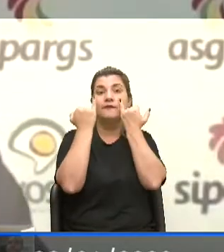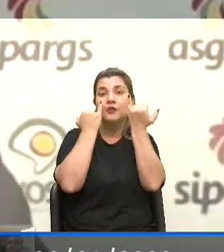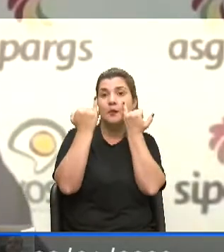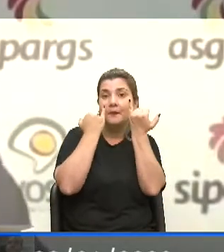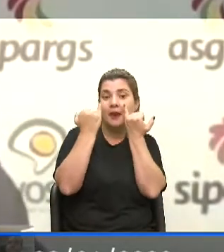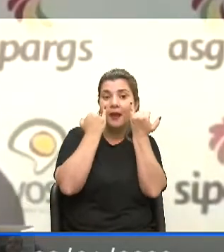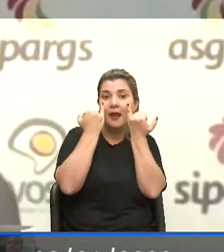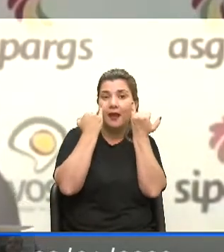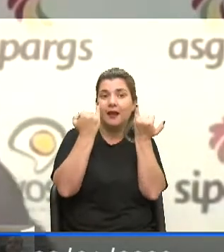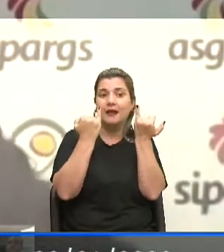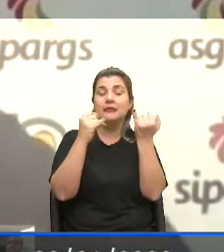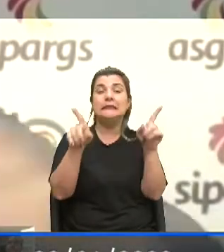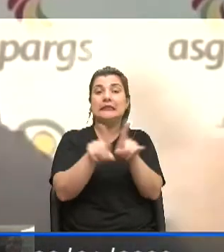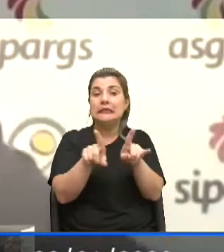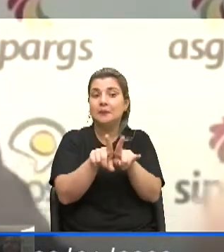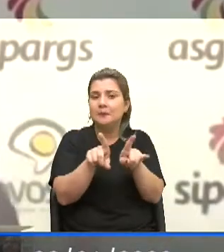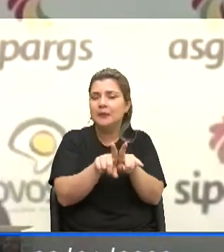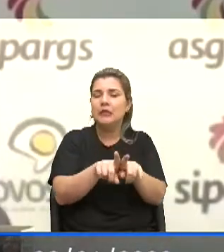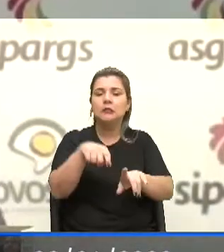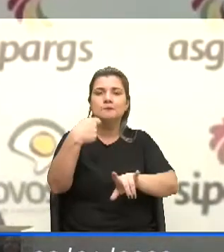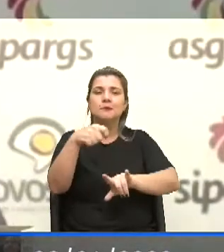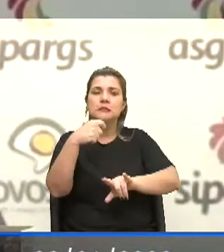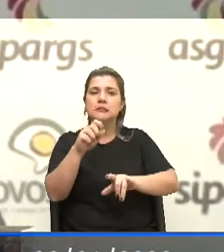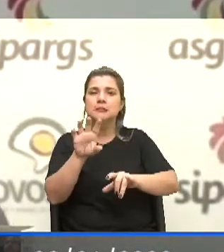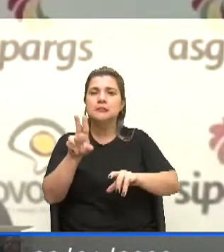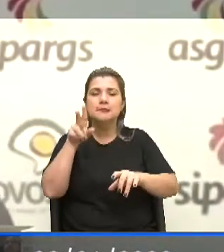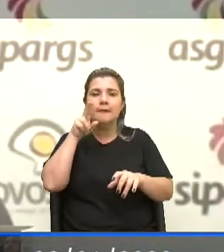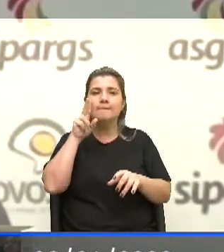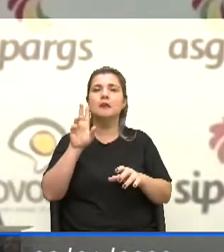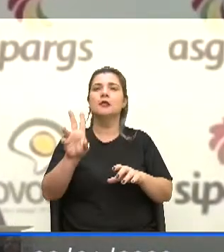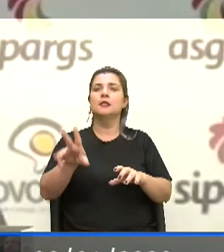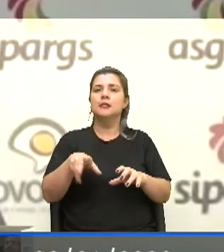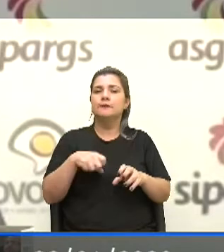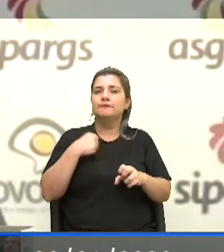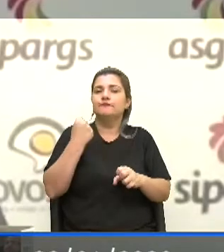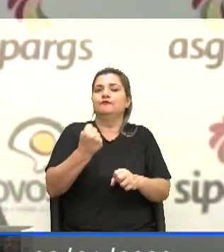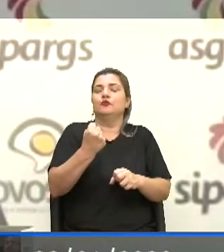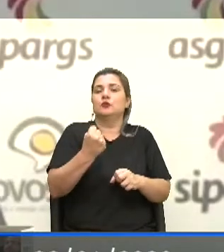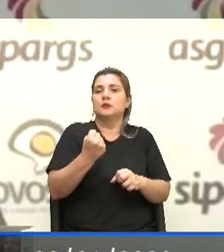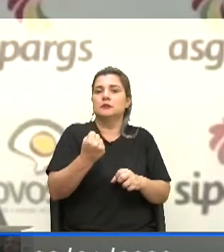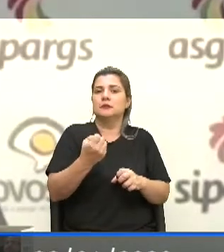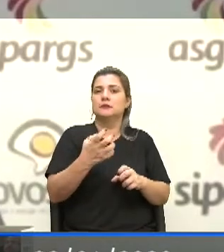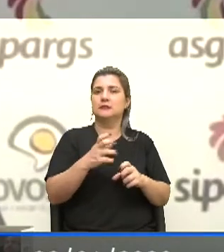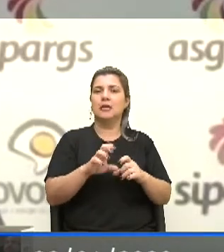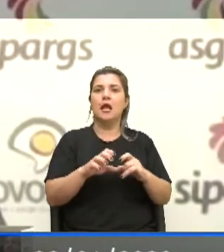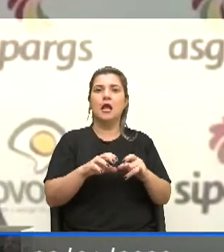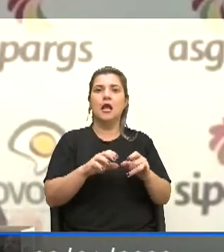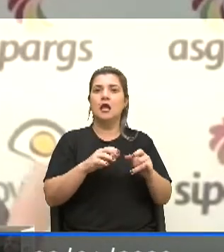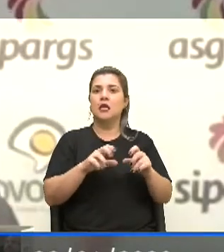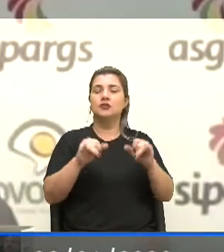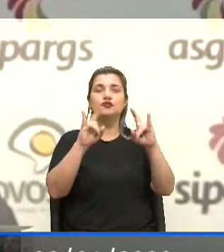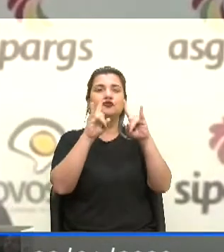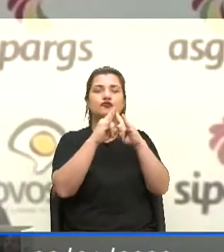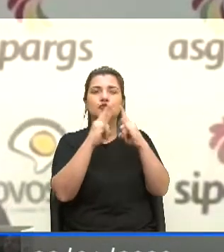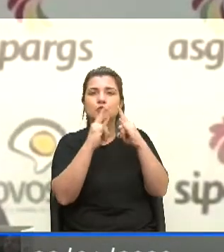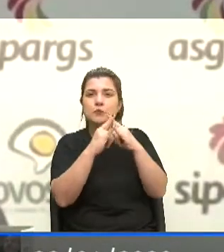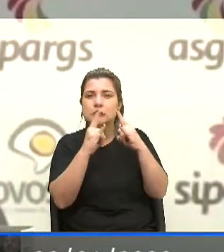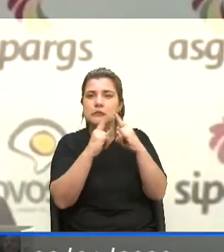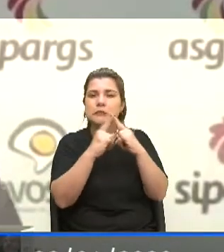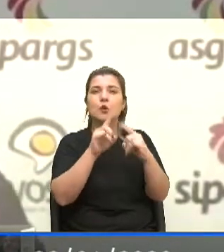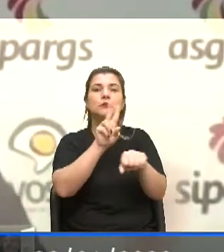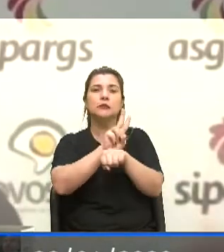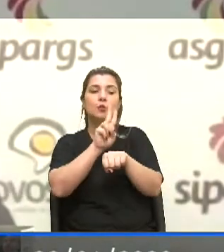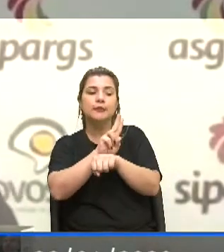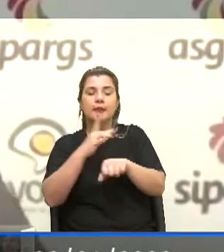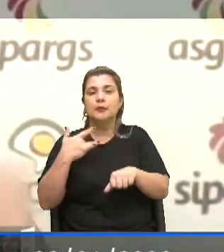nota vem também para reforçar todo esse aparato que nós temos hoje, né, de instituições que estão zelando pela saúde